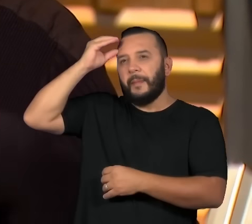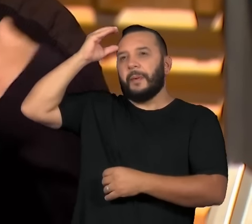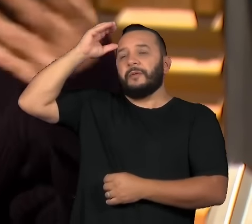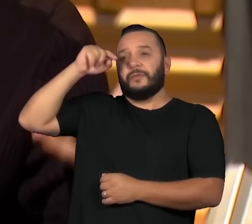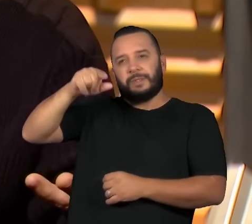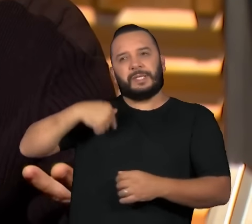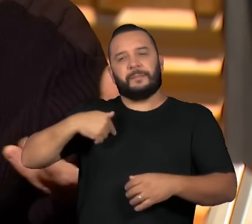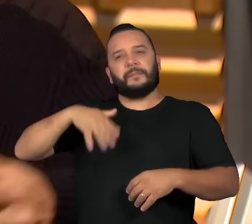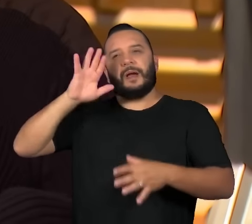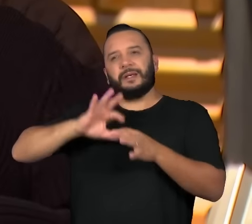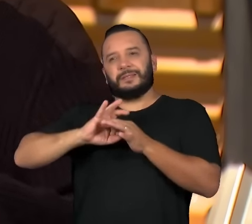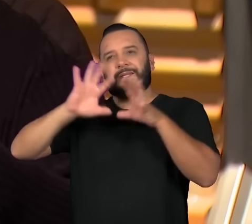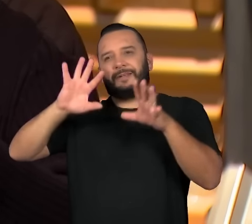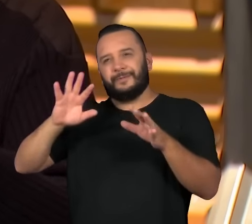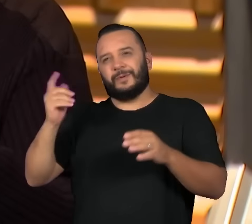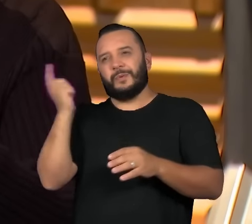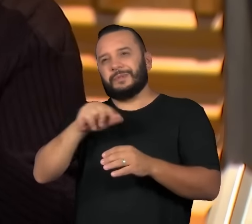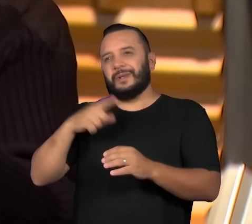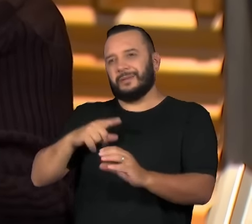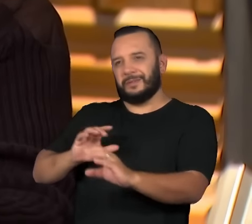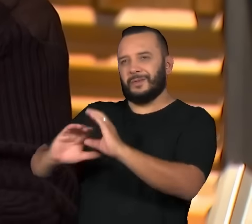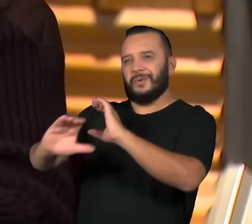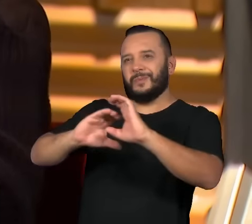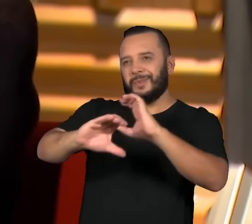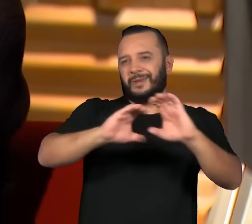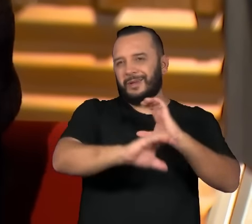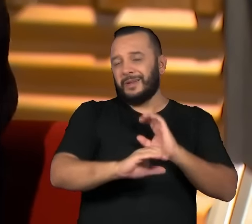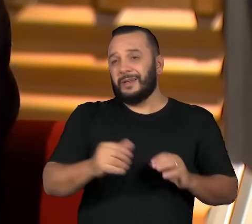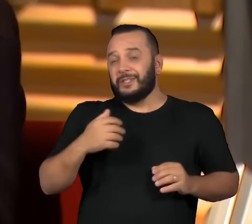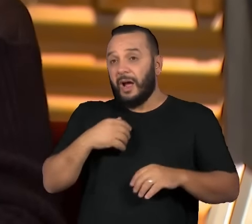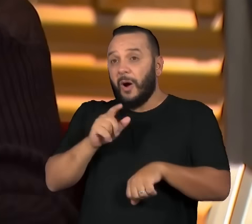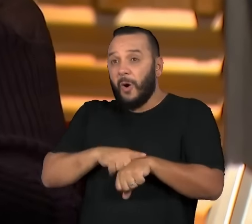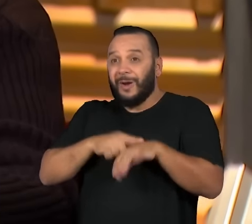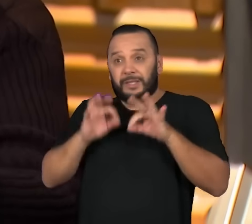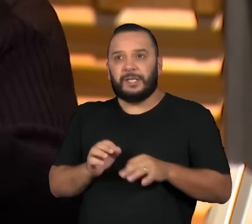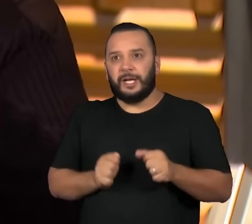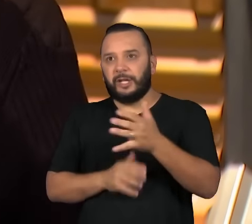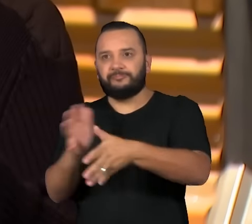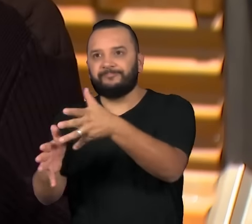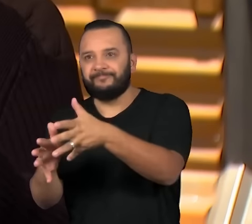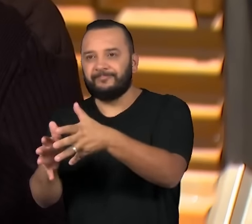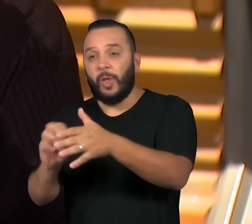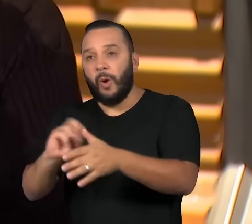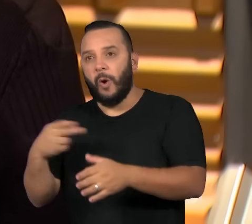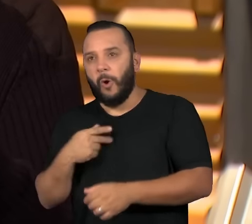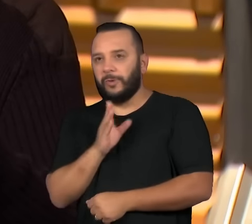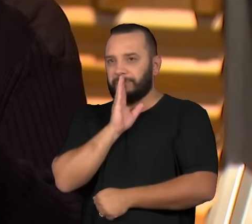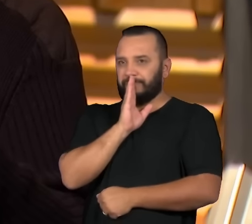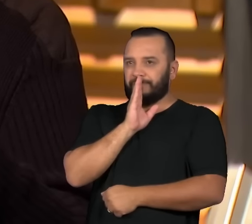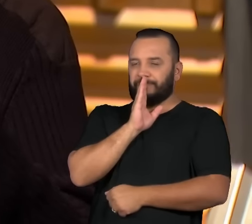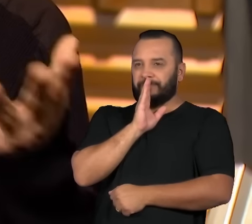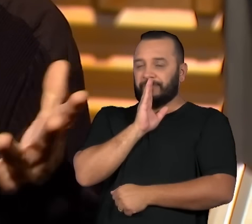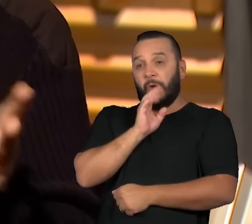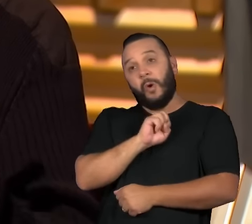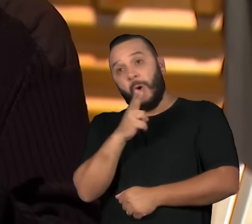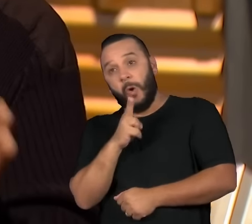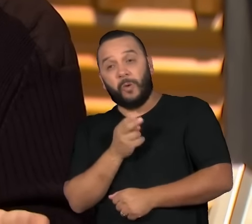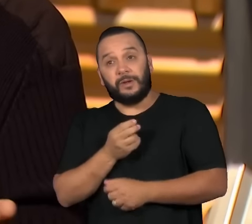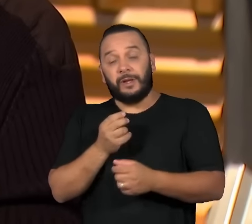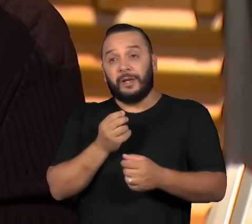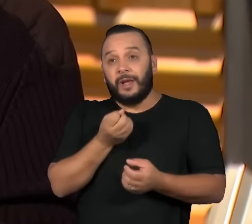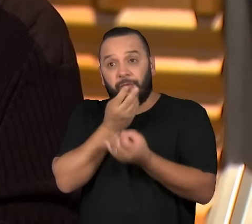vai ter como se comunicar, vai saber a hora certa de falar certa coisa, ou uma hora certa de omitir uma informação,